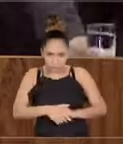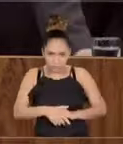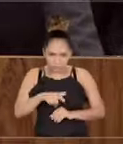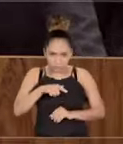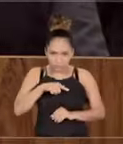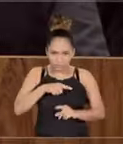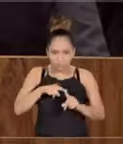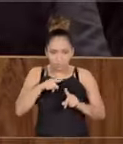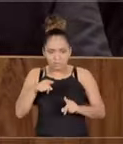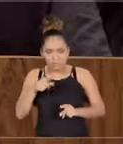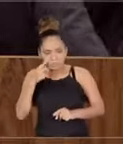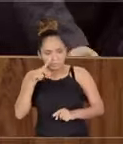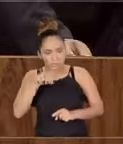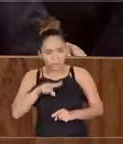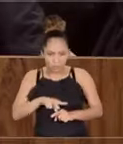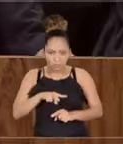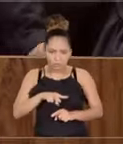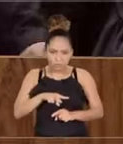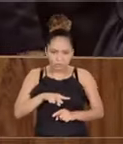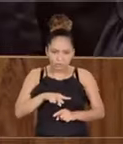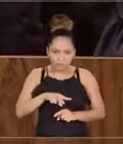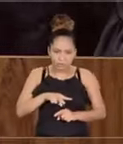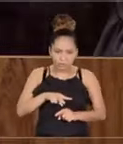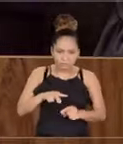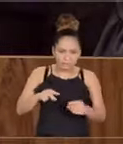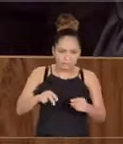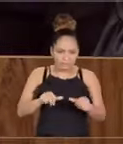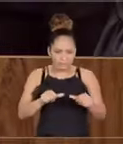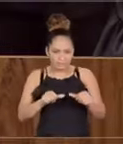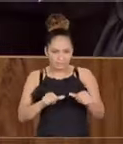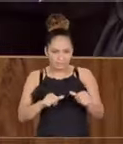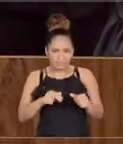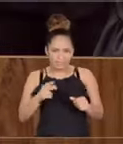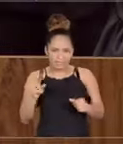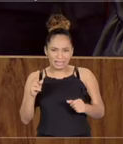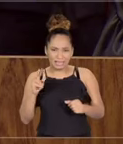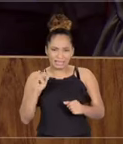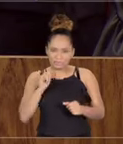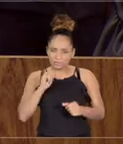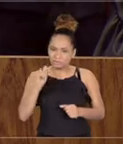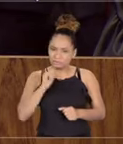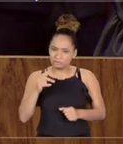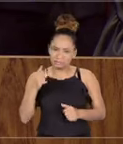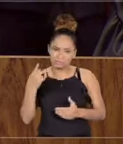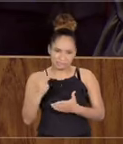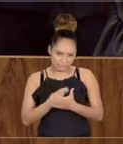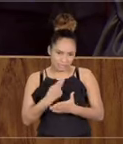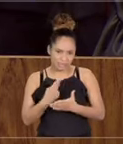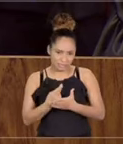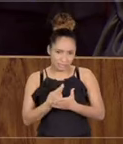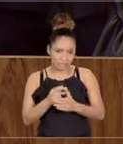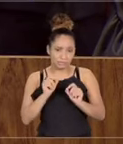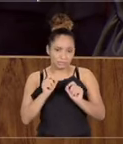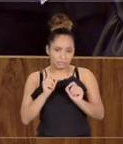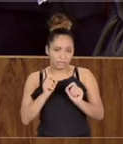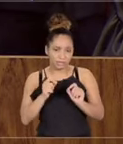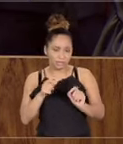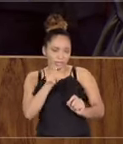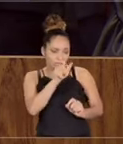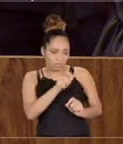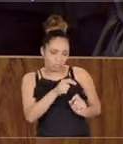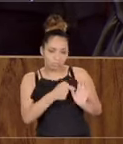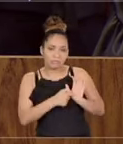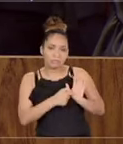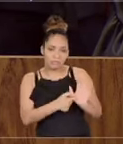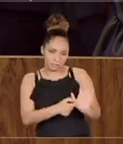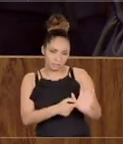mas eu verifico que as distorções ocorreram nas publicações dos demais representados. Então, eu mantenho a multa, assim